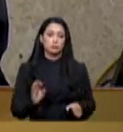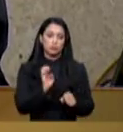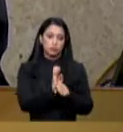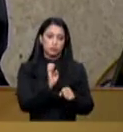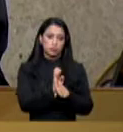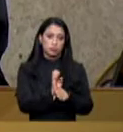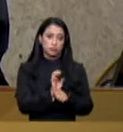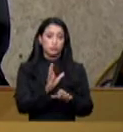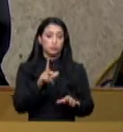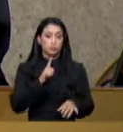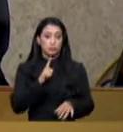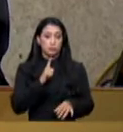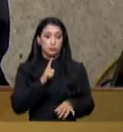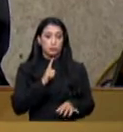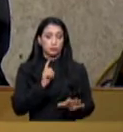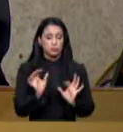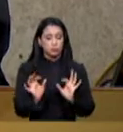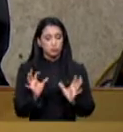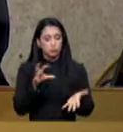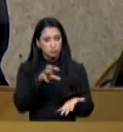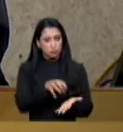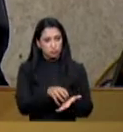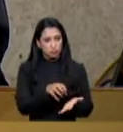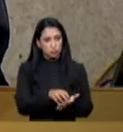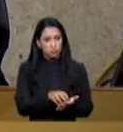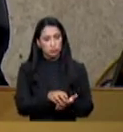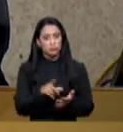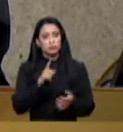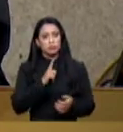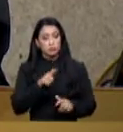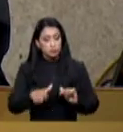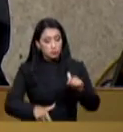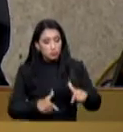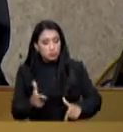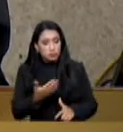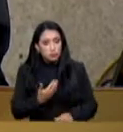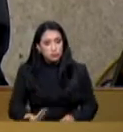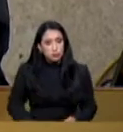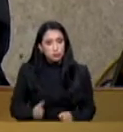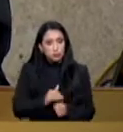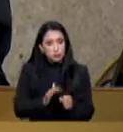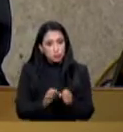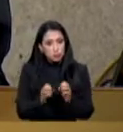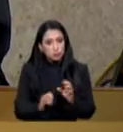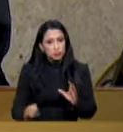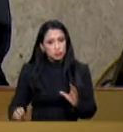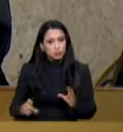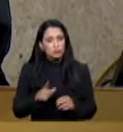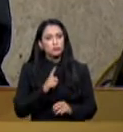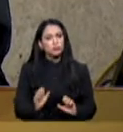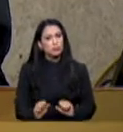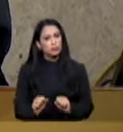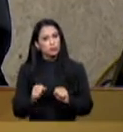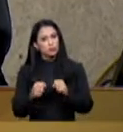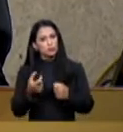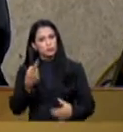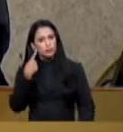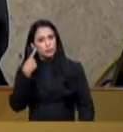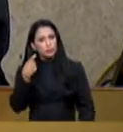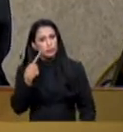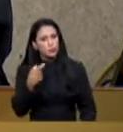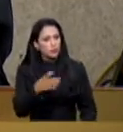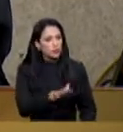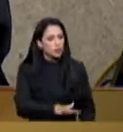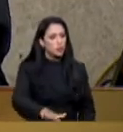uma unidade regional voltada à concessão de serviços públicos de saneamento, tende a defender os interesses de